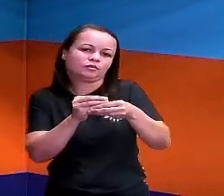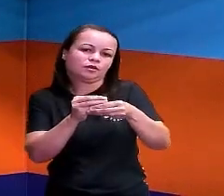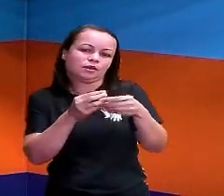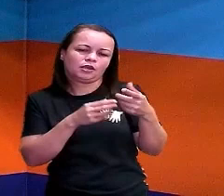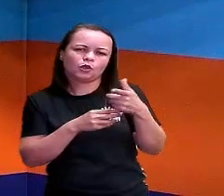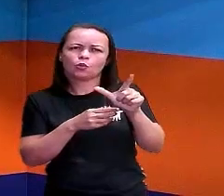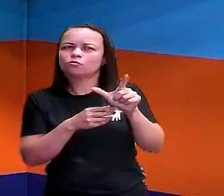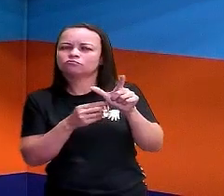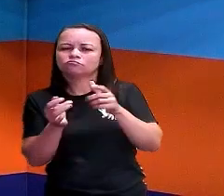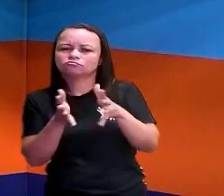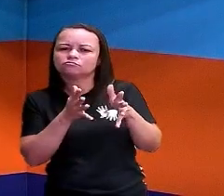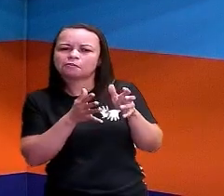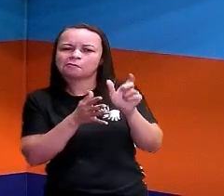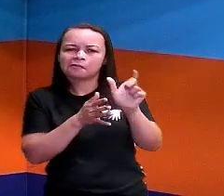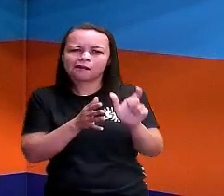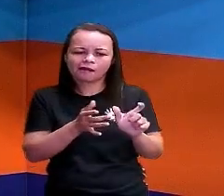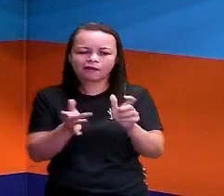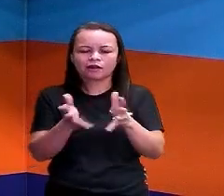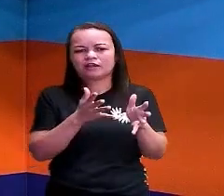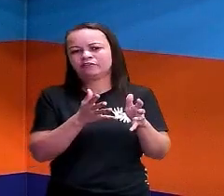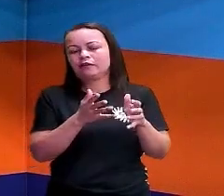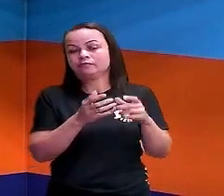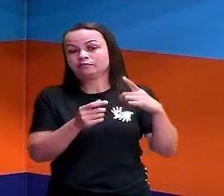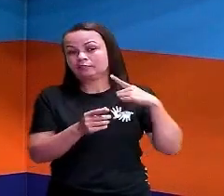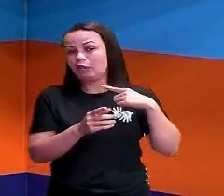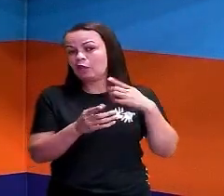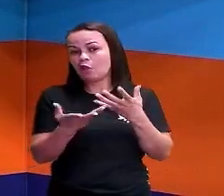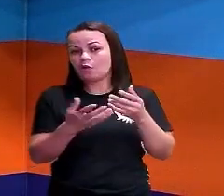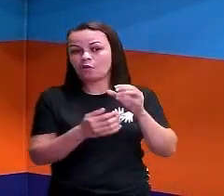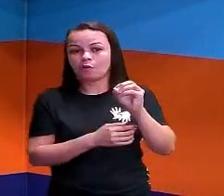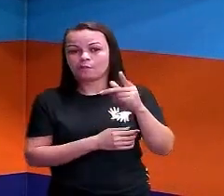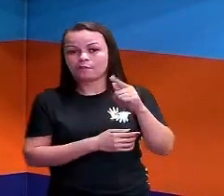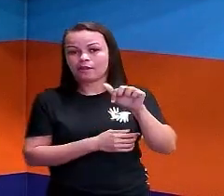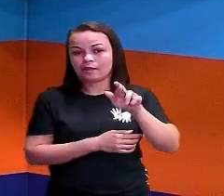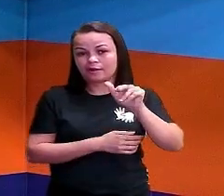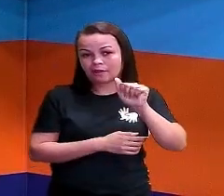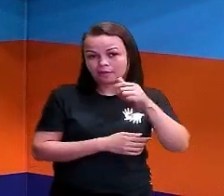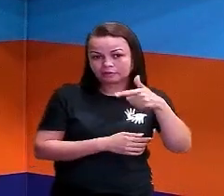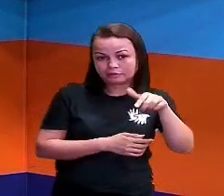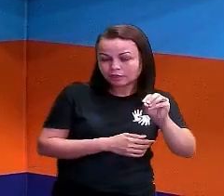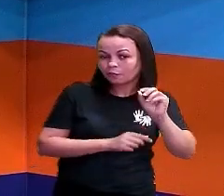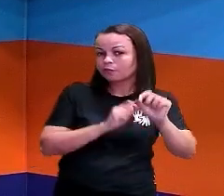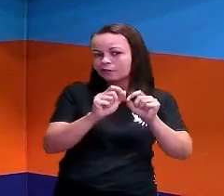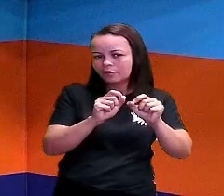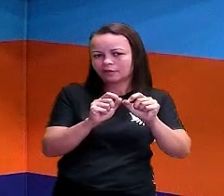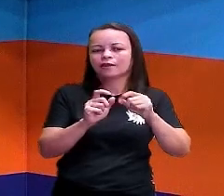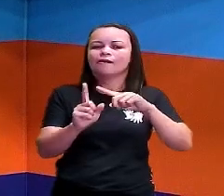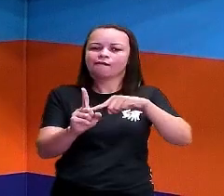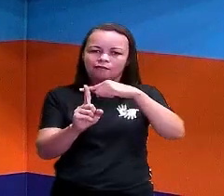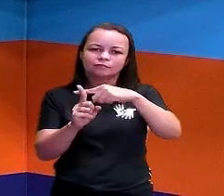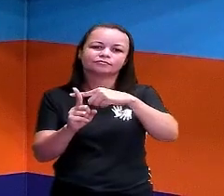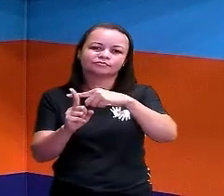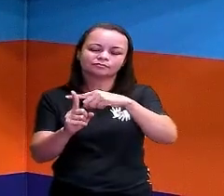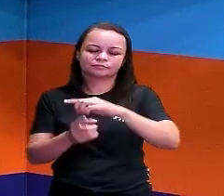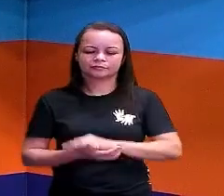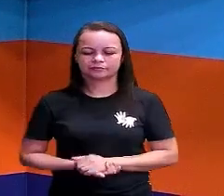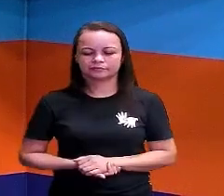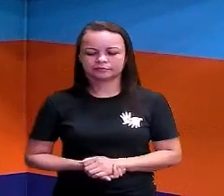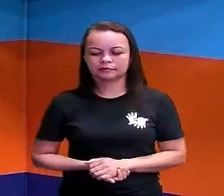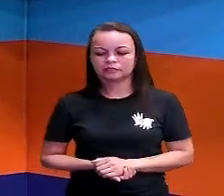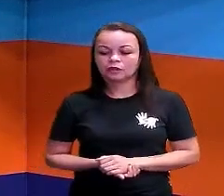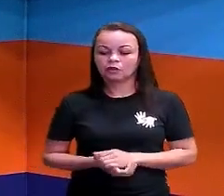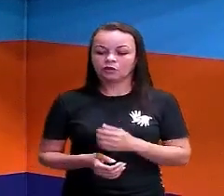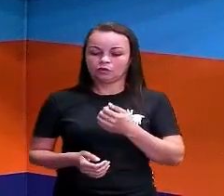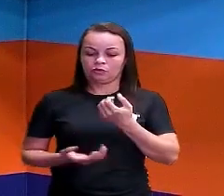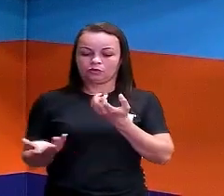outras palavras, eu estou fazendo que tipo de operação? A adição, tá? O resultado obtido da adição